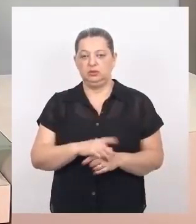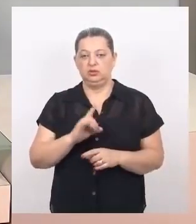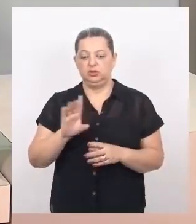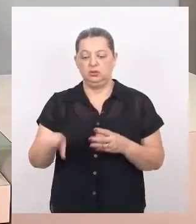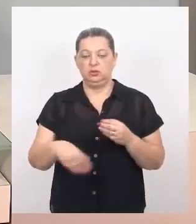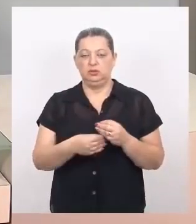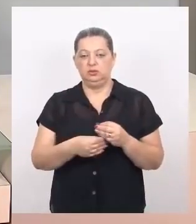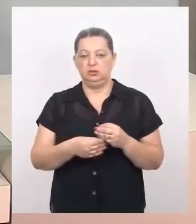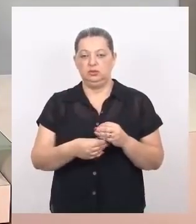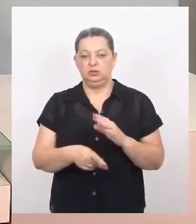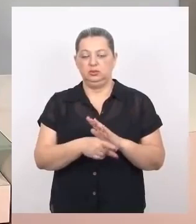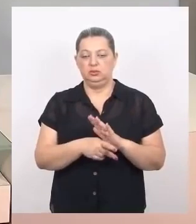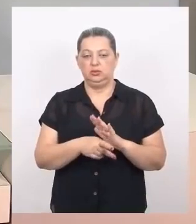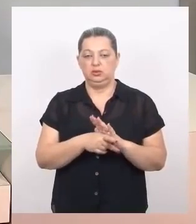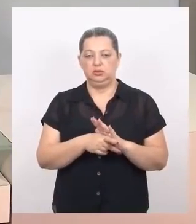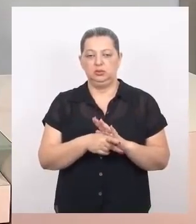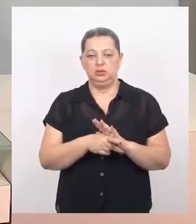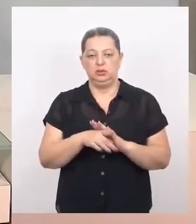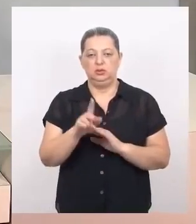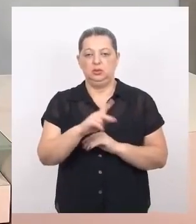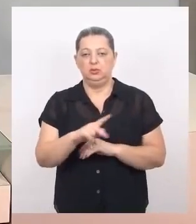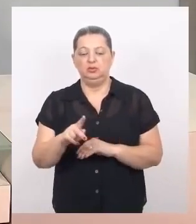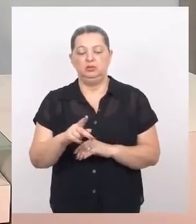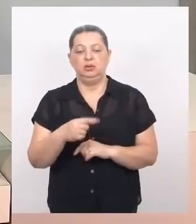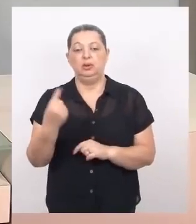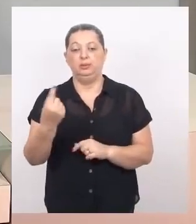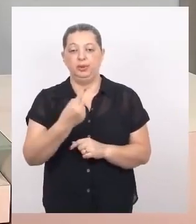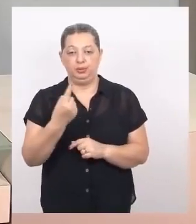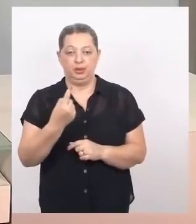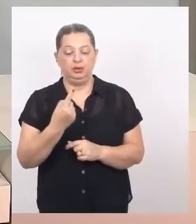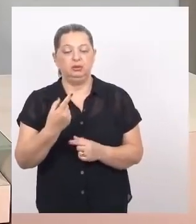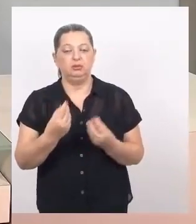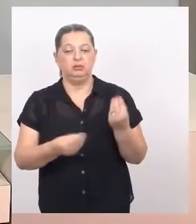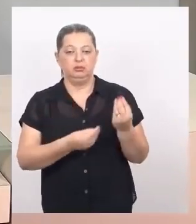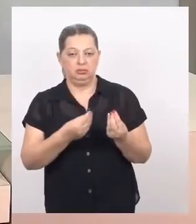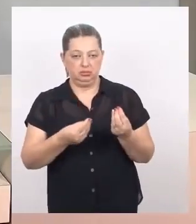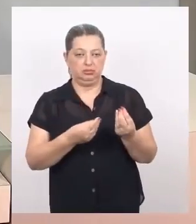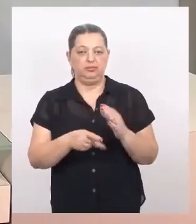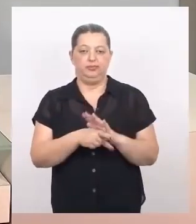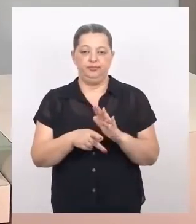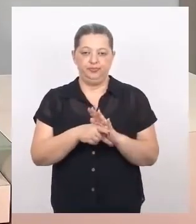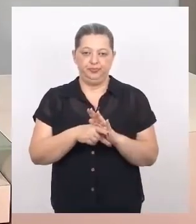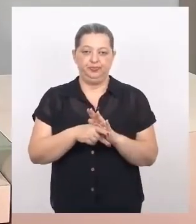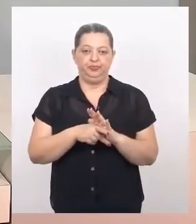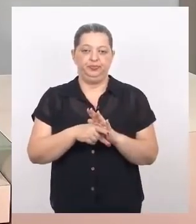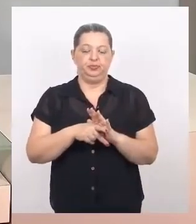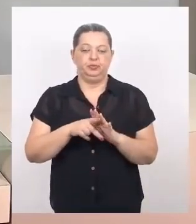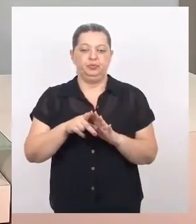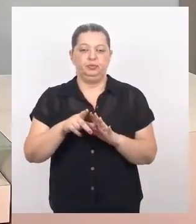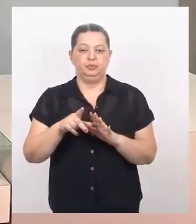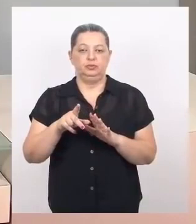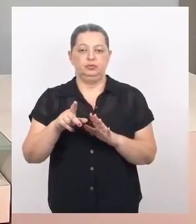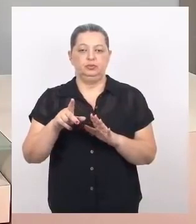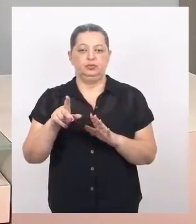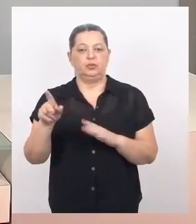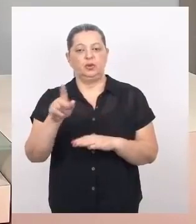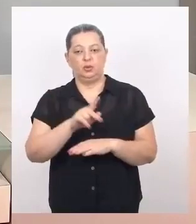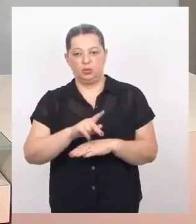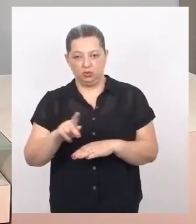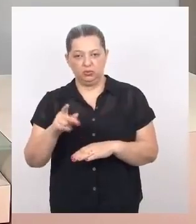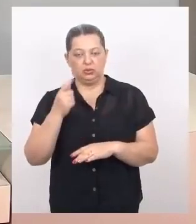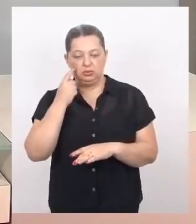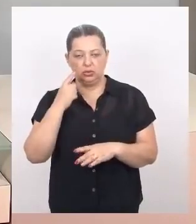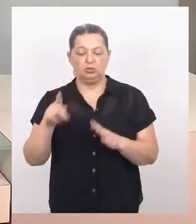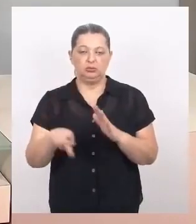atribuído como carga suplementar para os docentes. Então, primeiro vocês constituem, ampliam eventualmente se o docente tiver optado pela ampliação